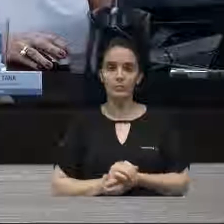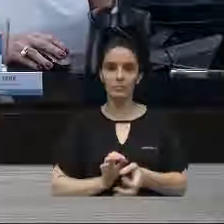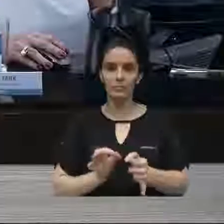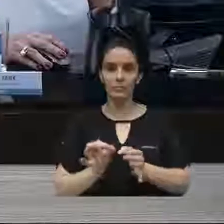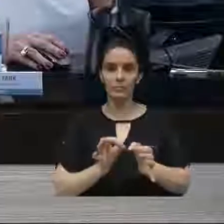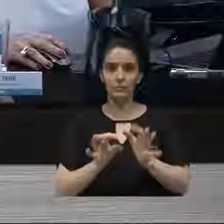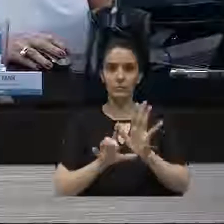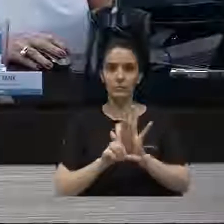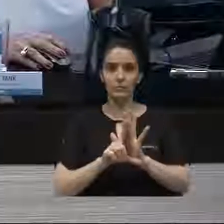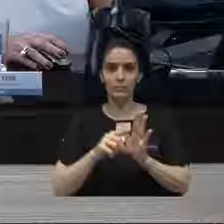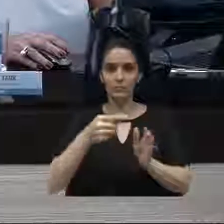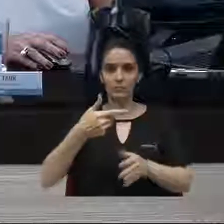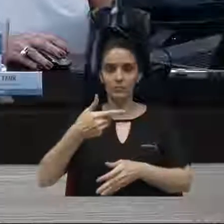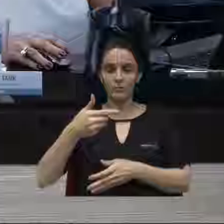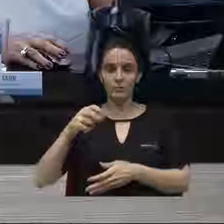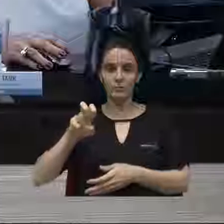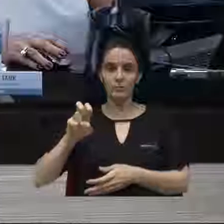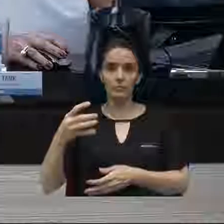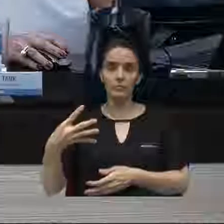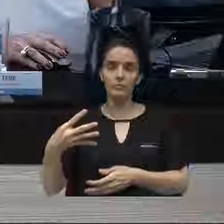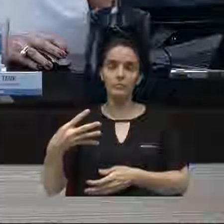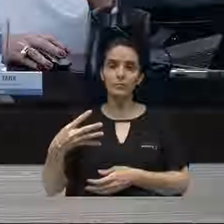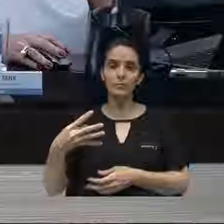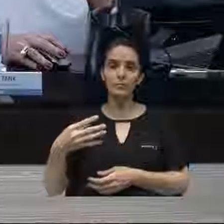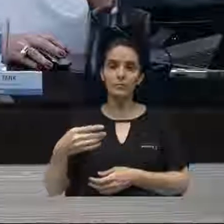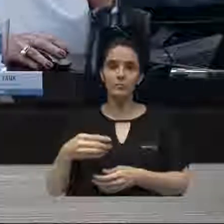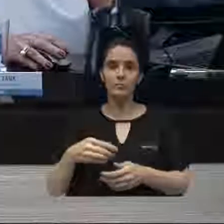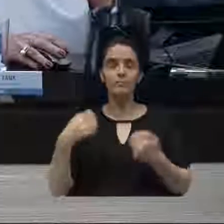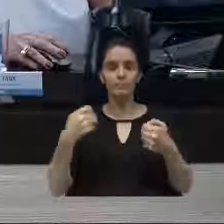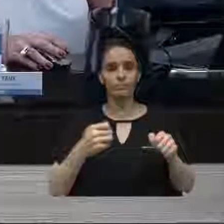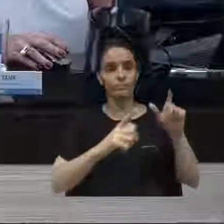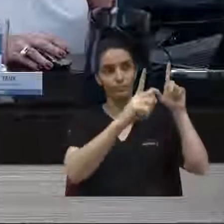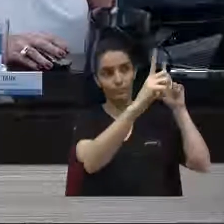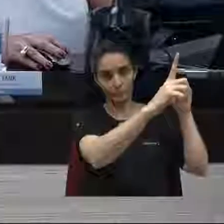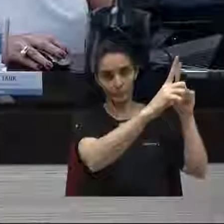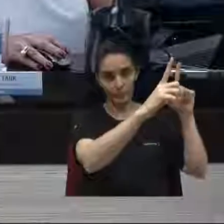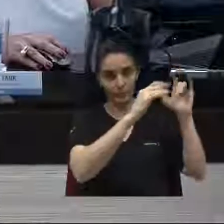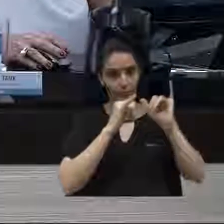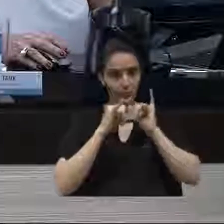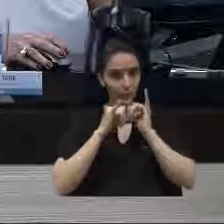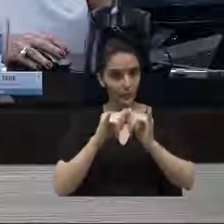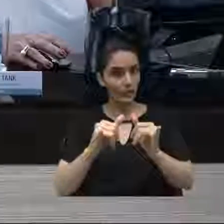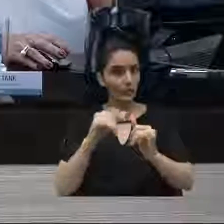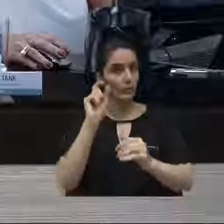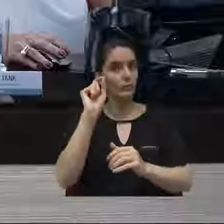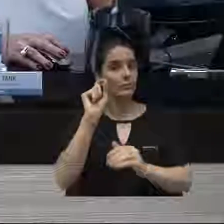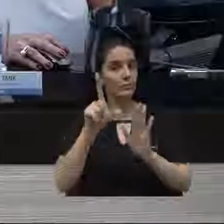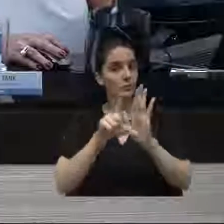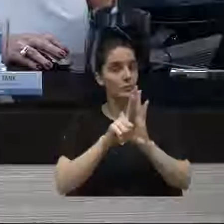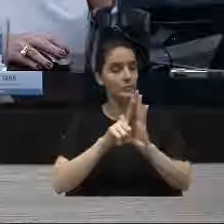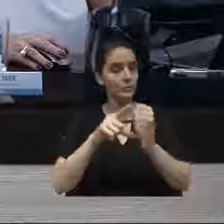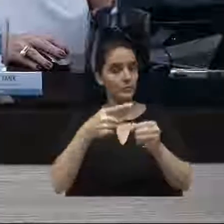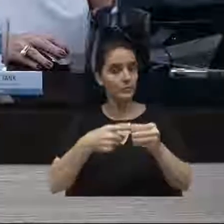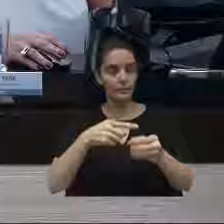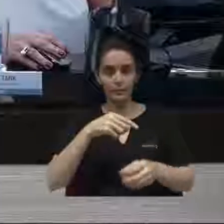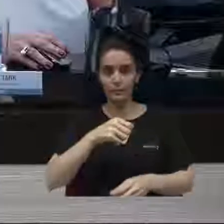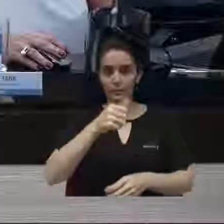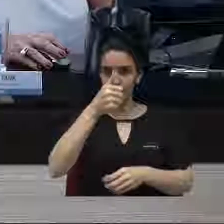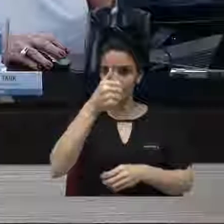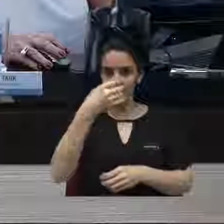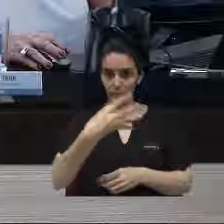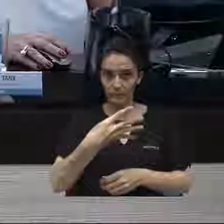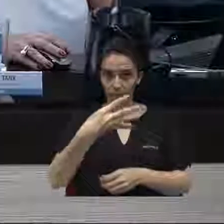Projeto de Lei 254 dispõe sobre a fixação de placa informativa referente à Lei Municipal número